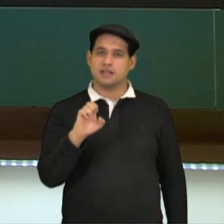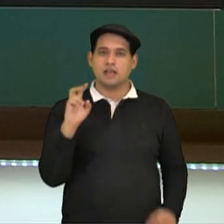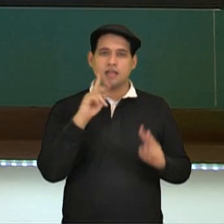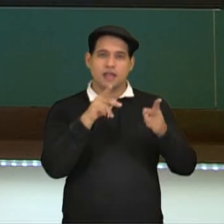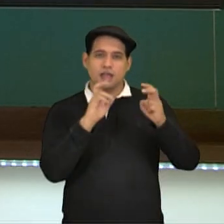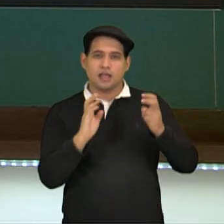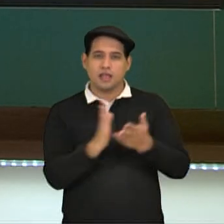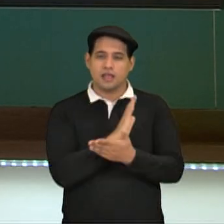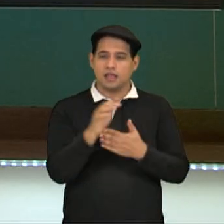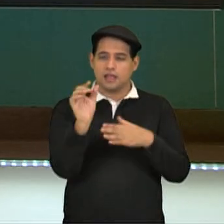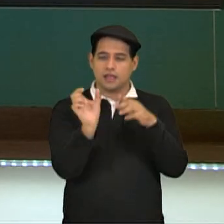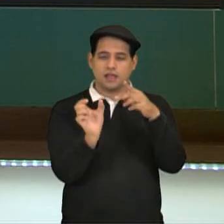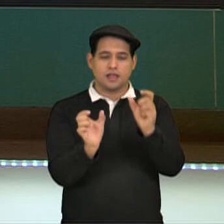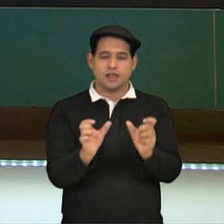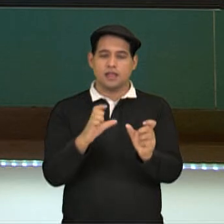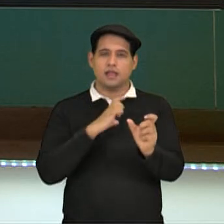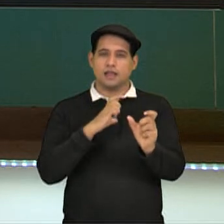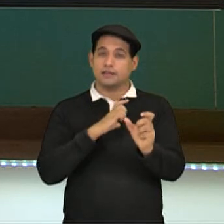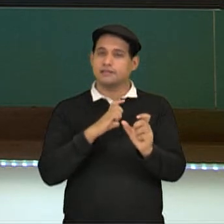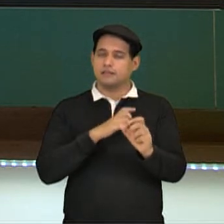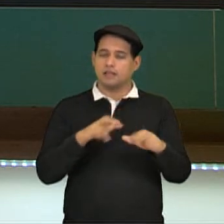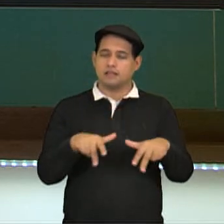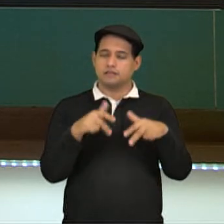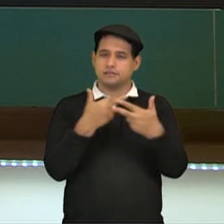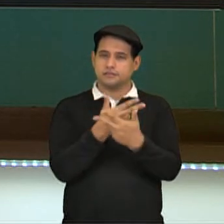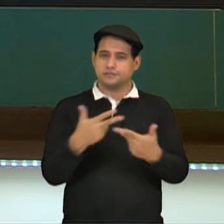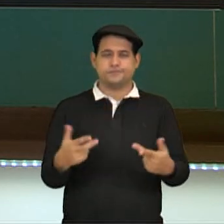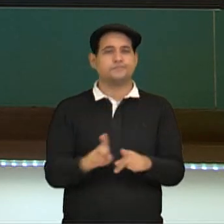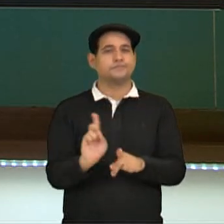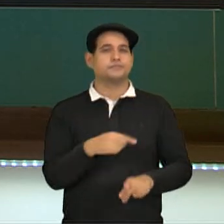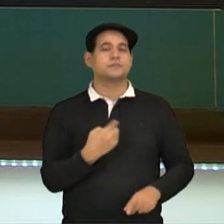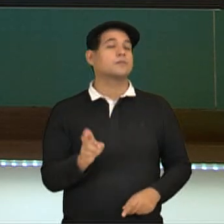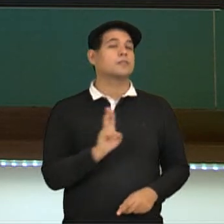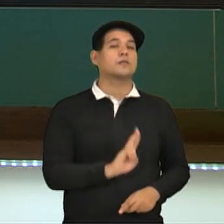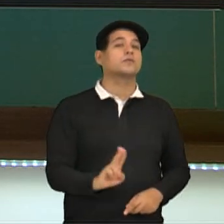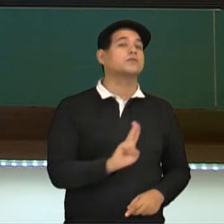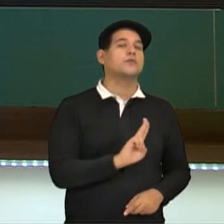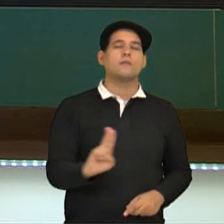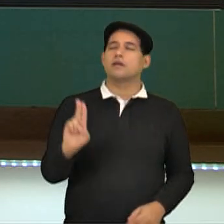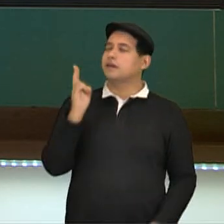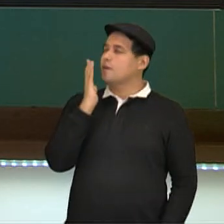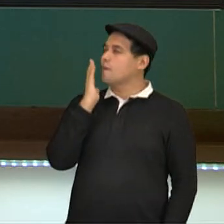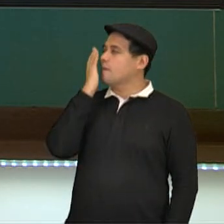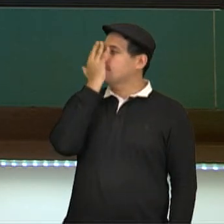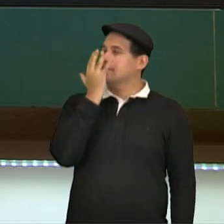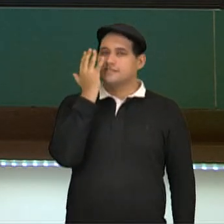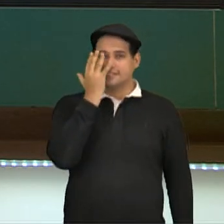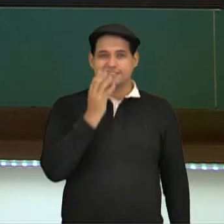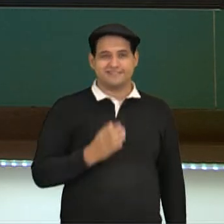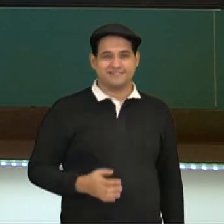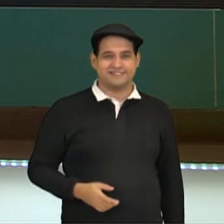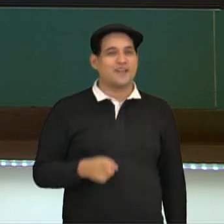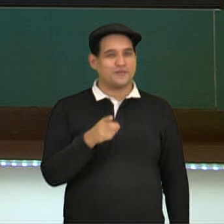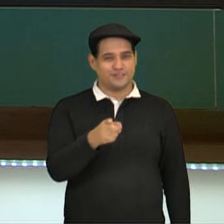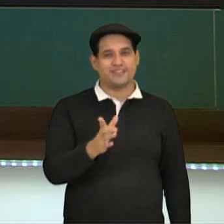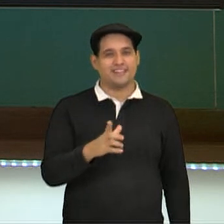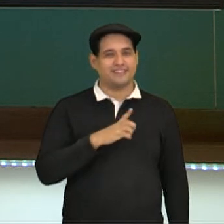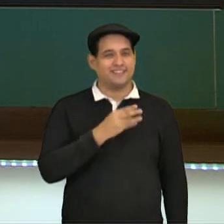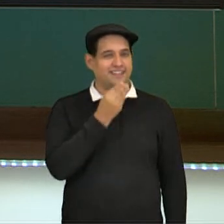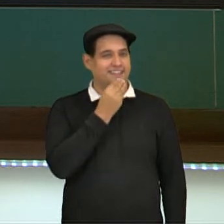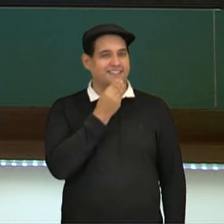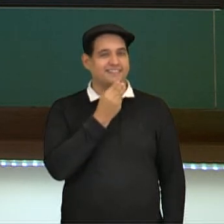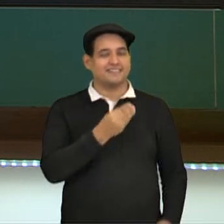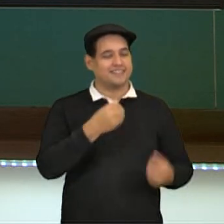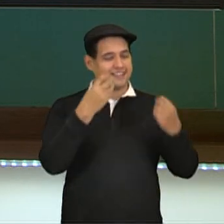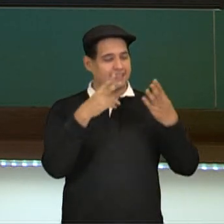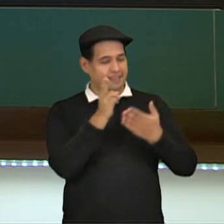características que constituem este gênero discursivo literário que nós chamamos de romance. Vocês provavelmente já tiveram a oportunidade